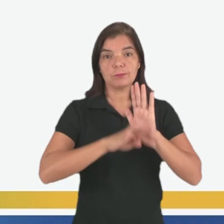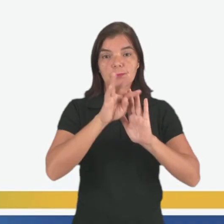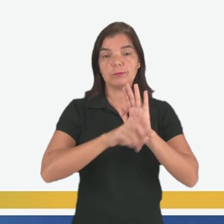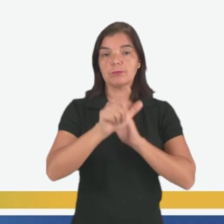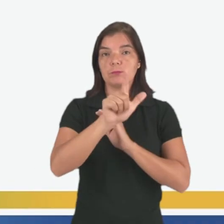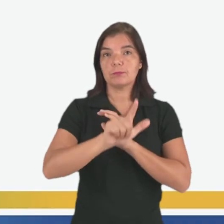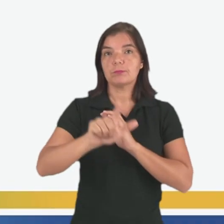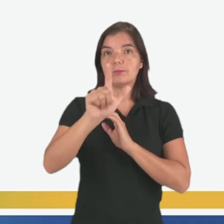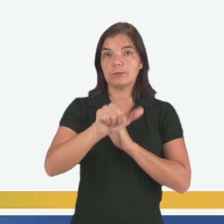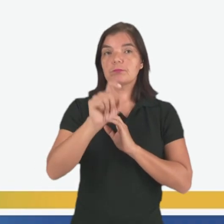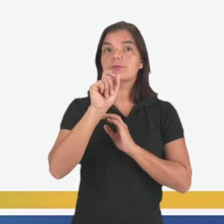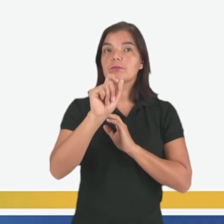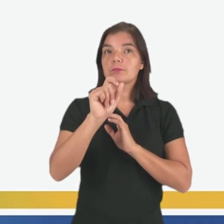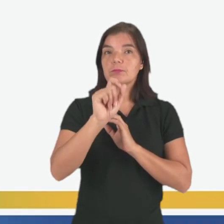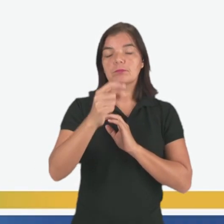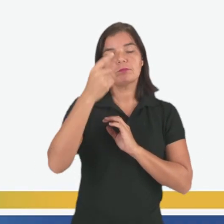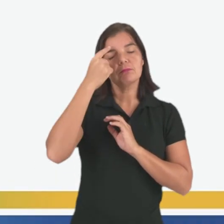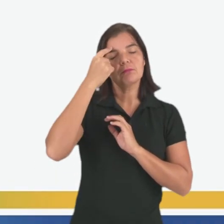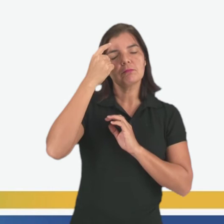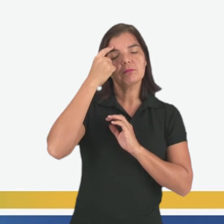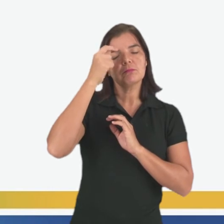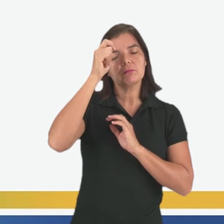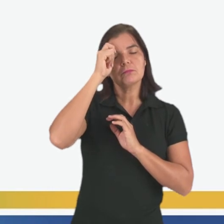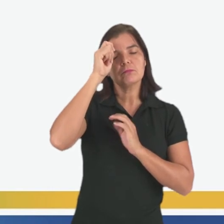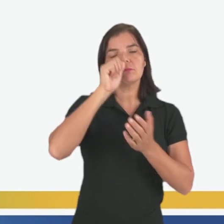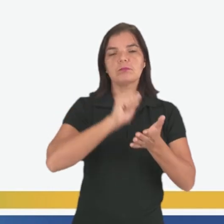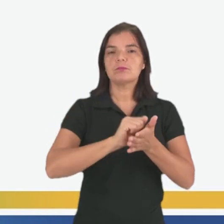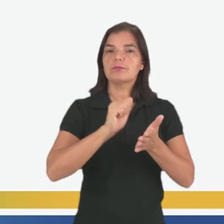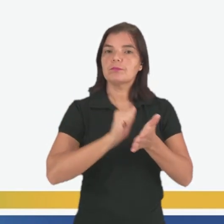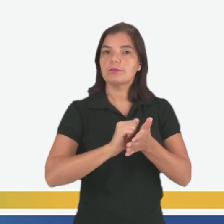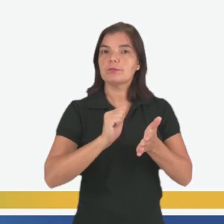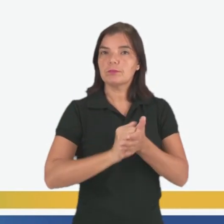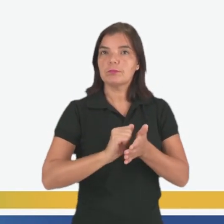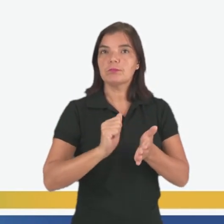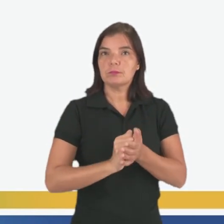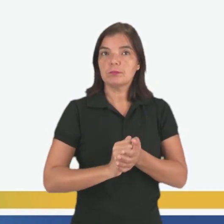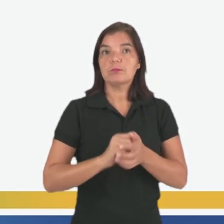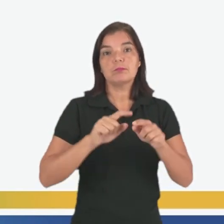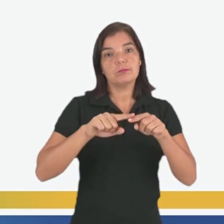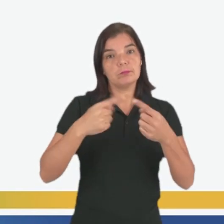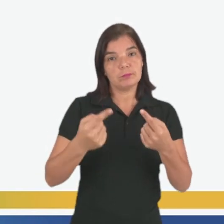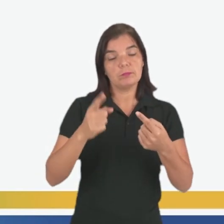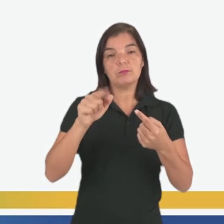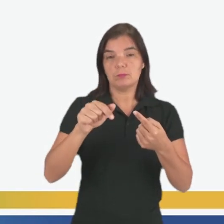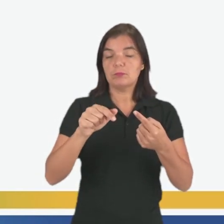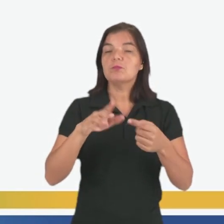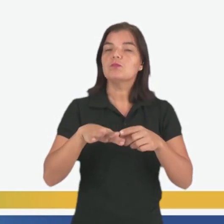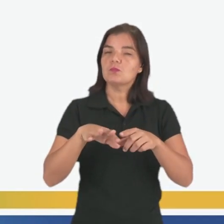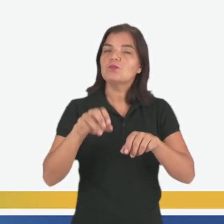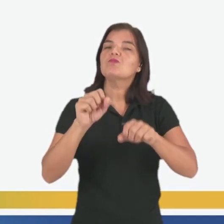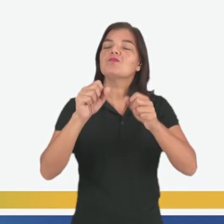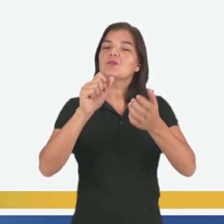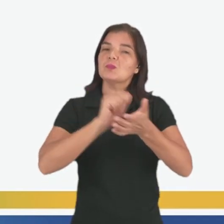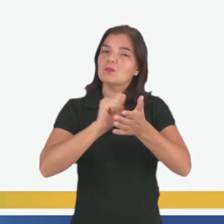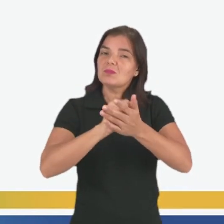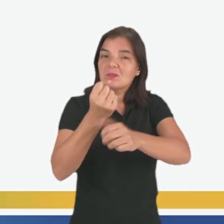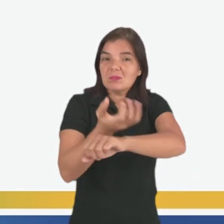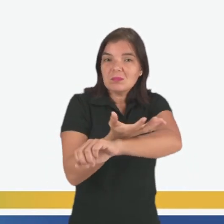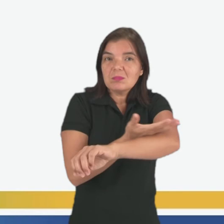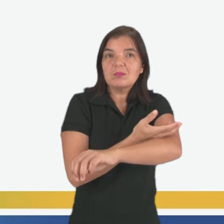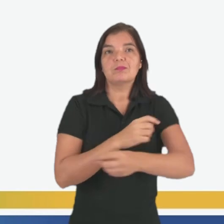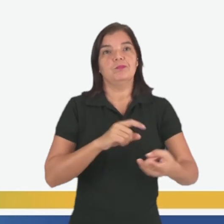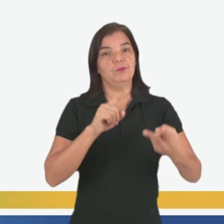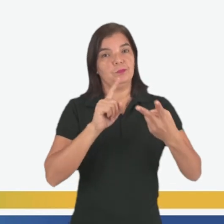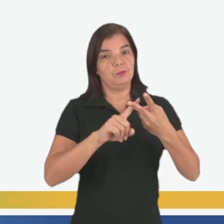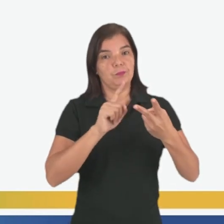textos literários são baseados na imaginação do escritor-artista, portanto, são subjetivos.